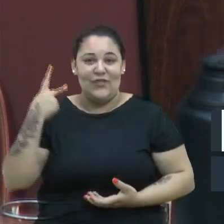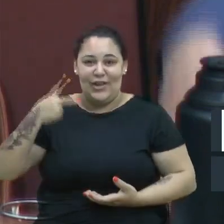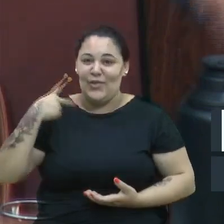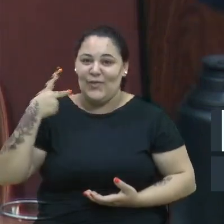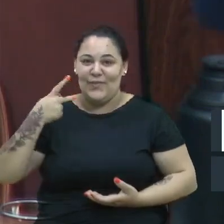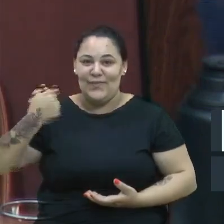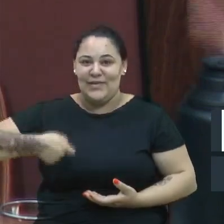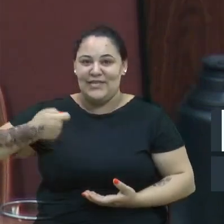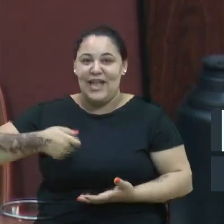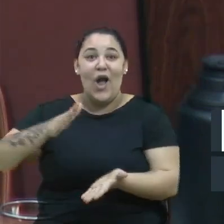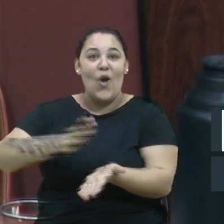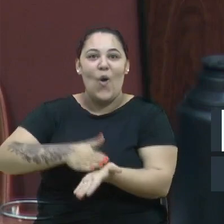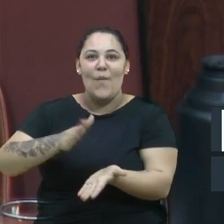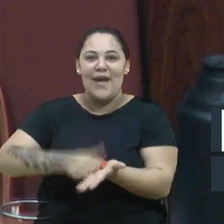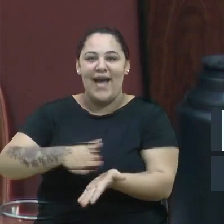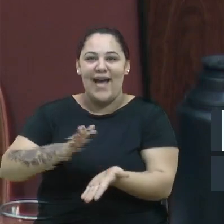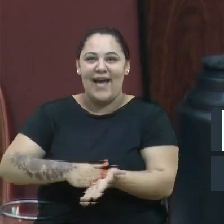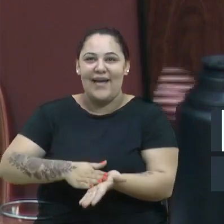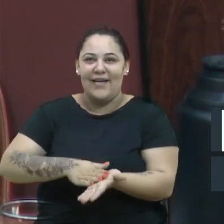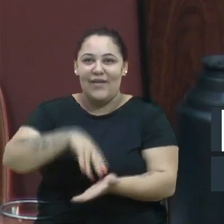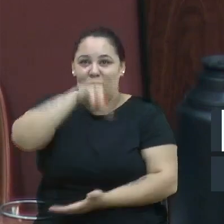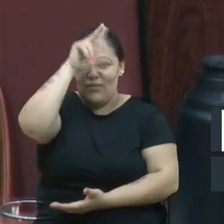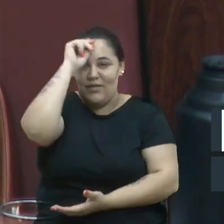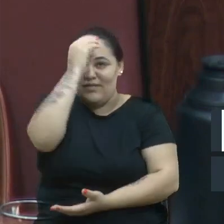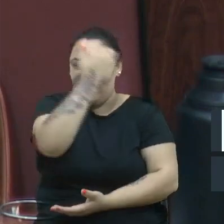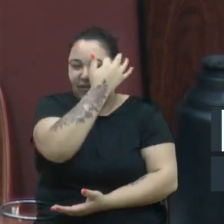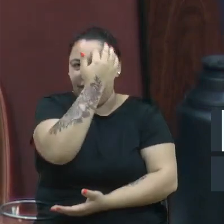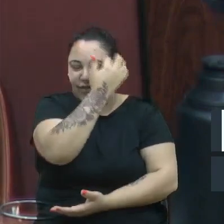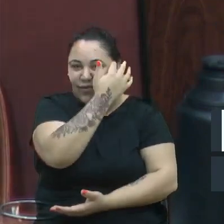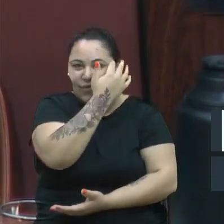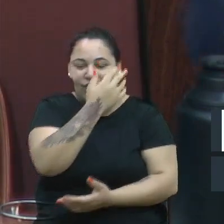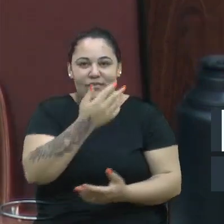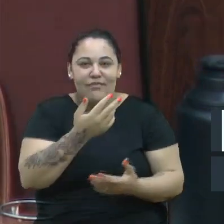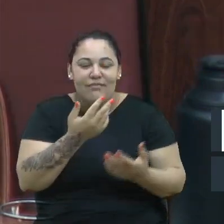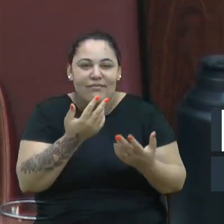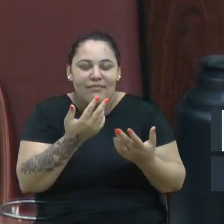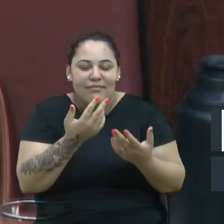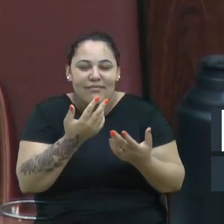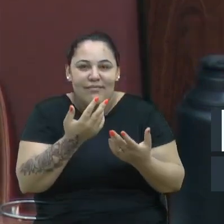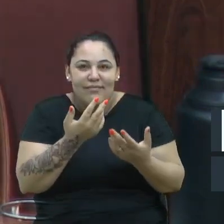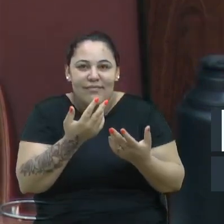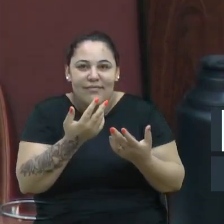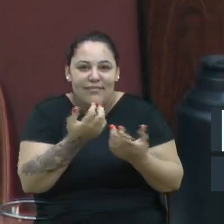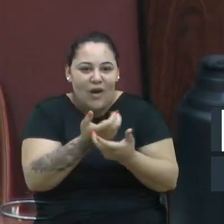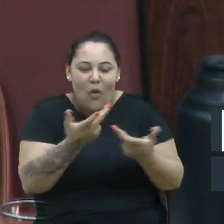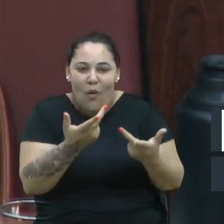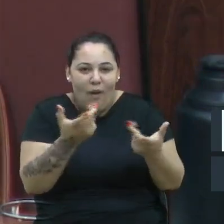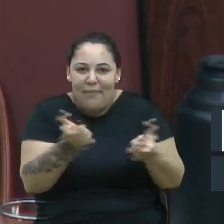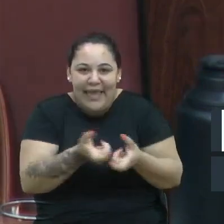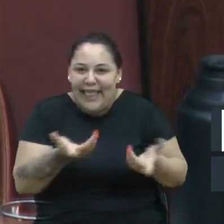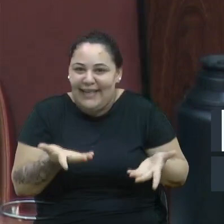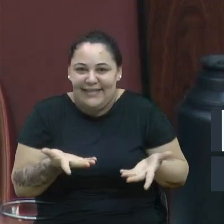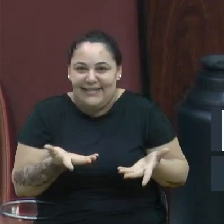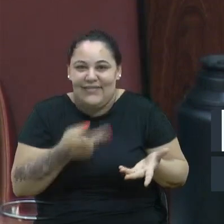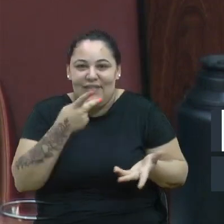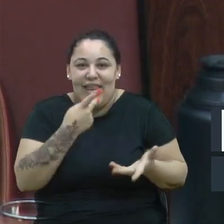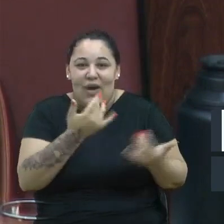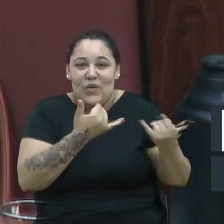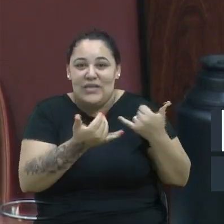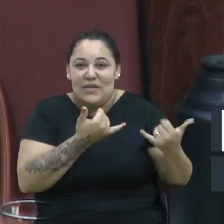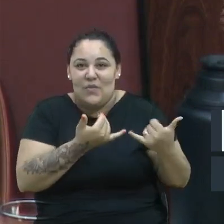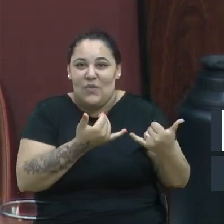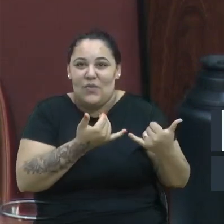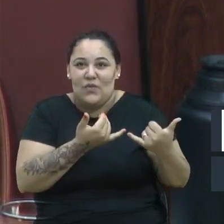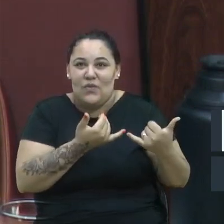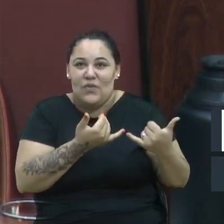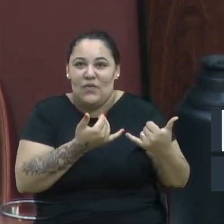do prefeito uma questão tão pequena. E eu vou citar um exemplo. Uma fresa